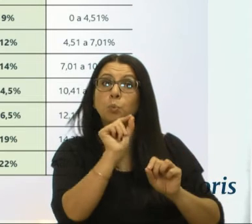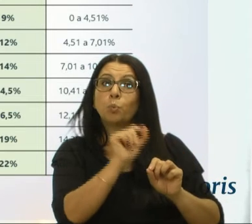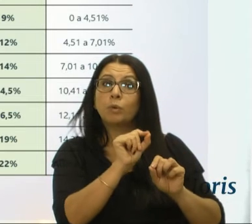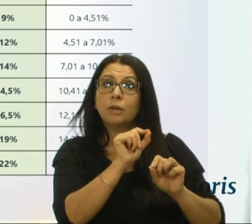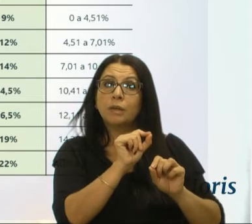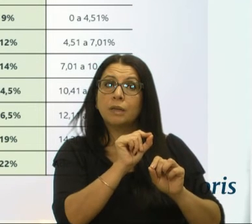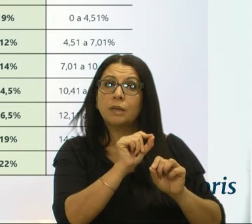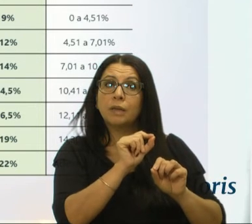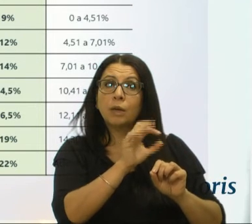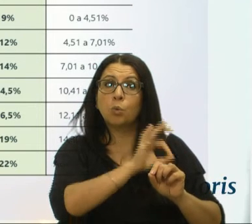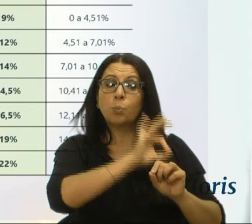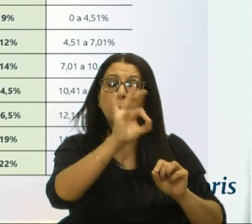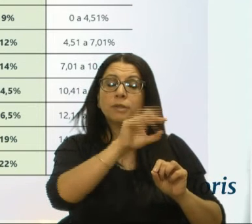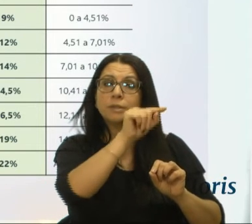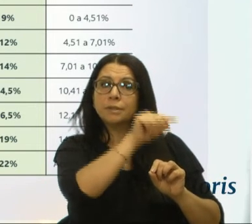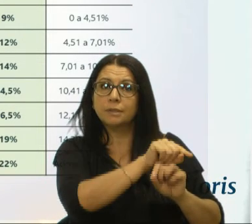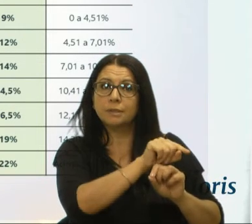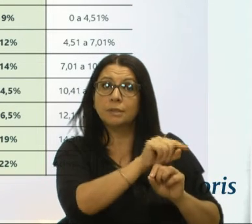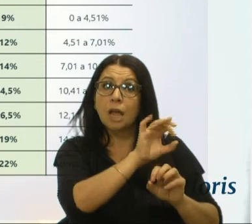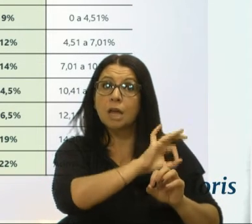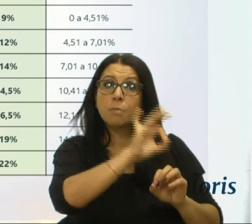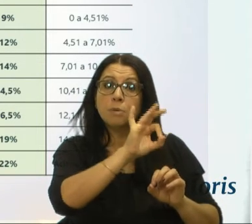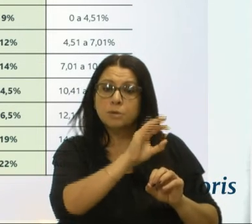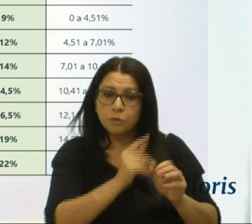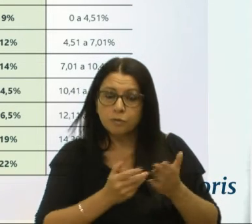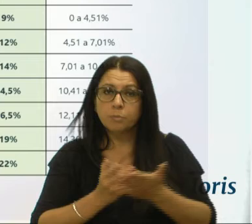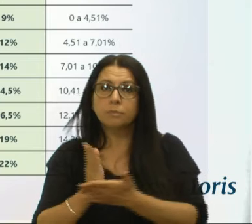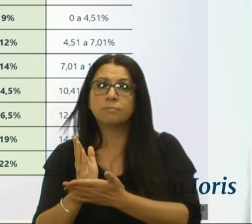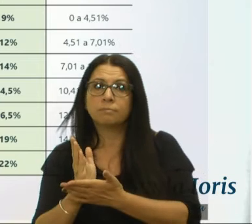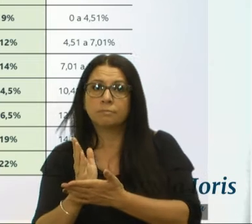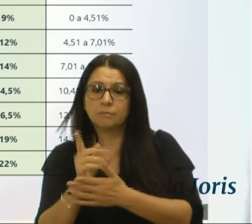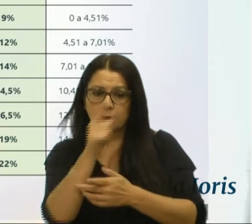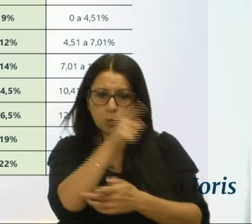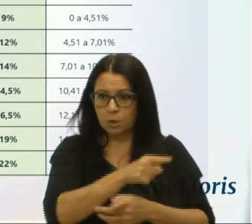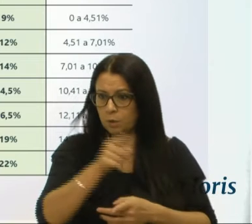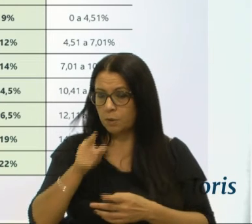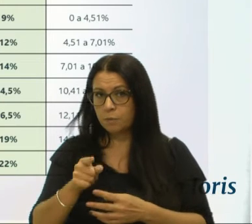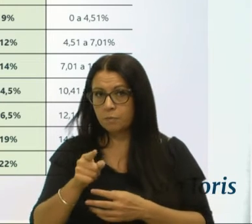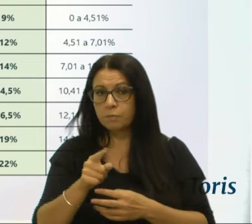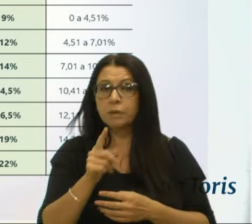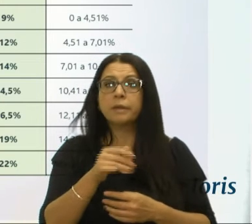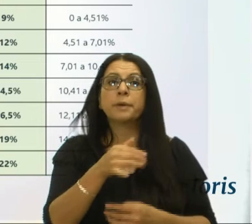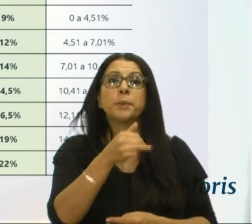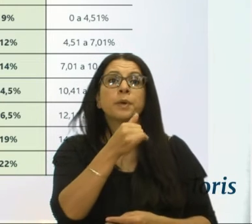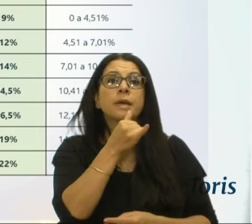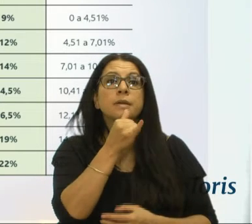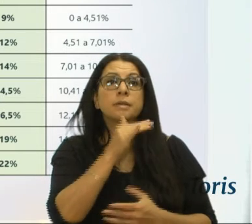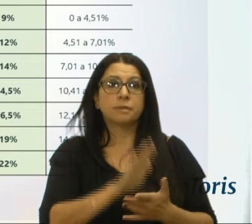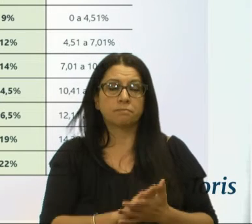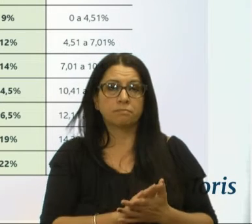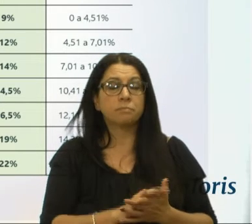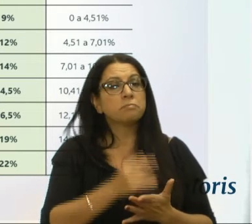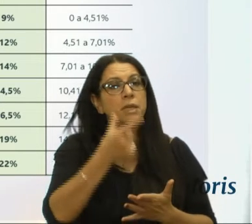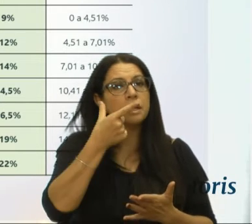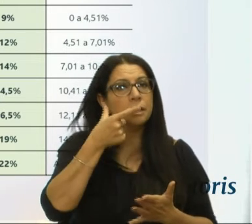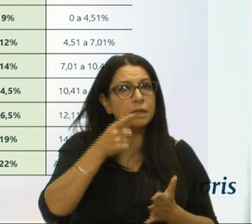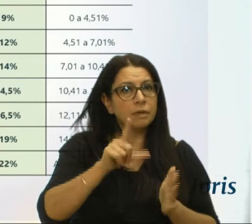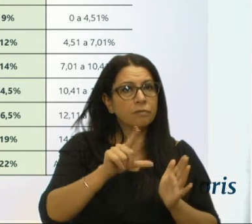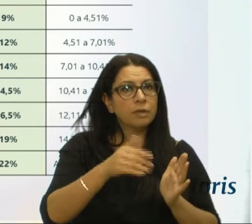a alíquota e a alíquota que foi aprovada, tá? Então, por exemplo, quem ganhava